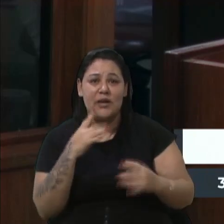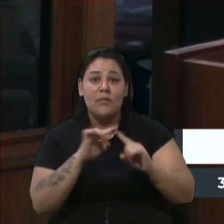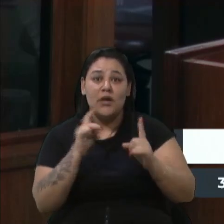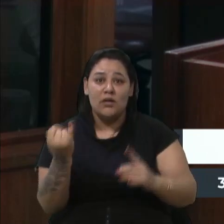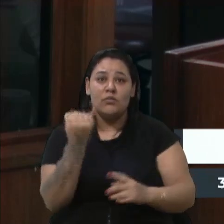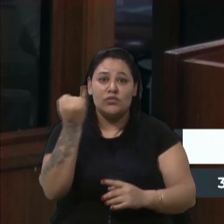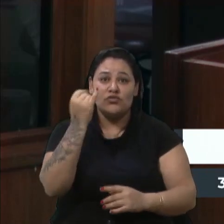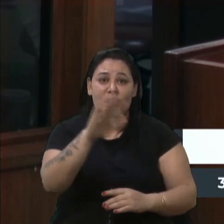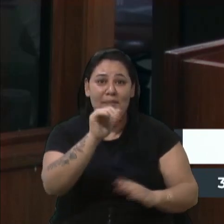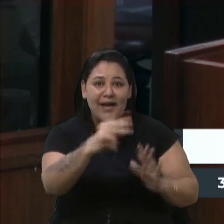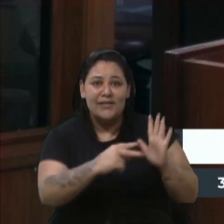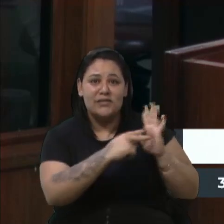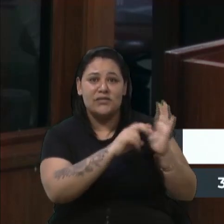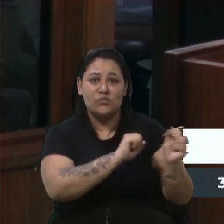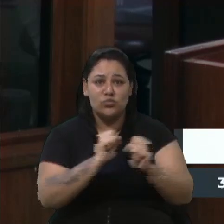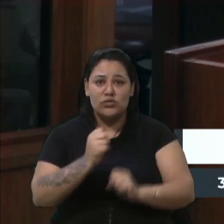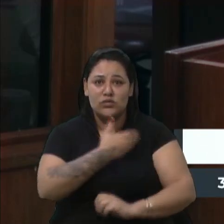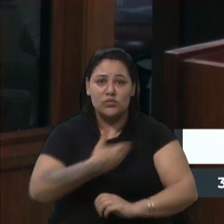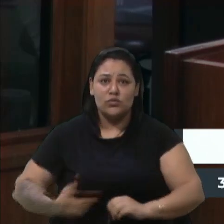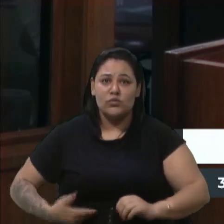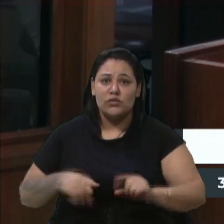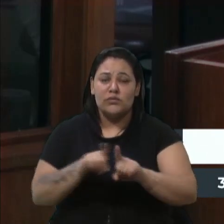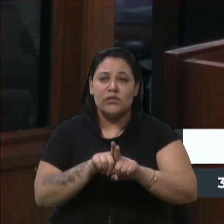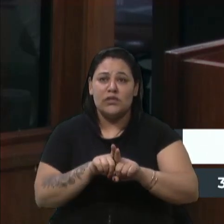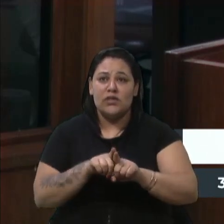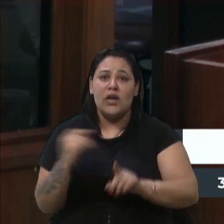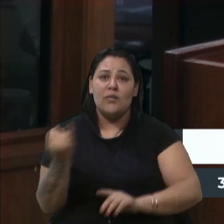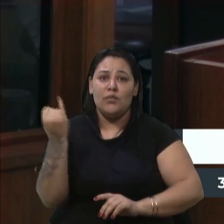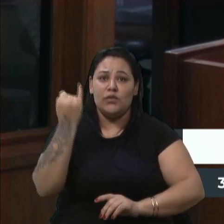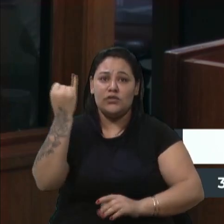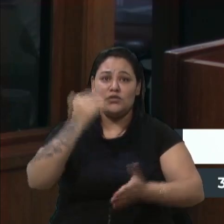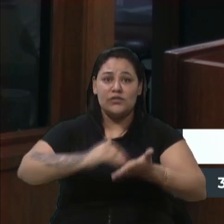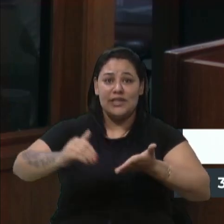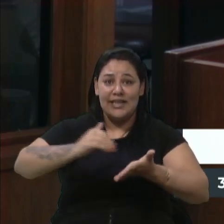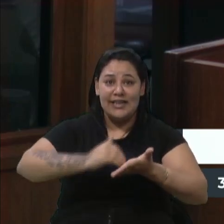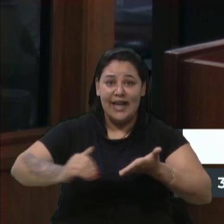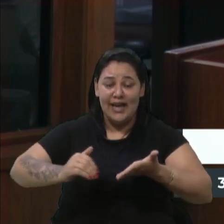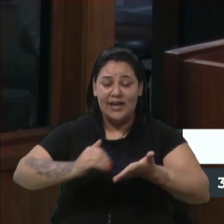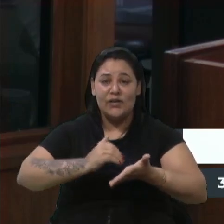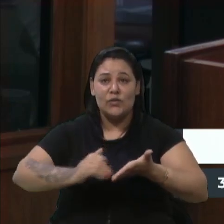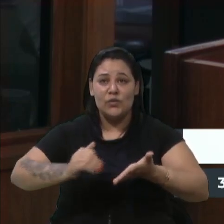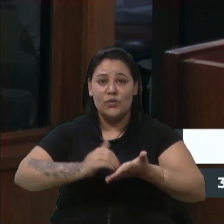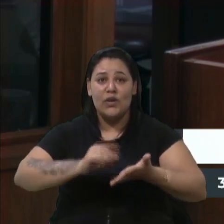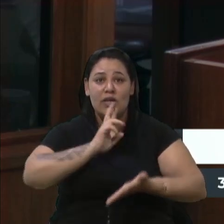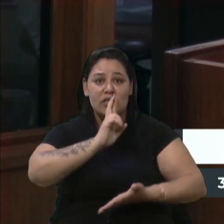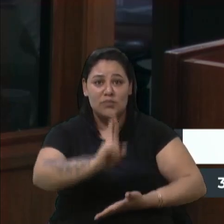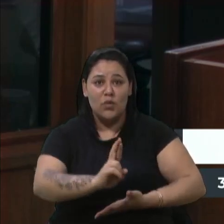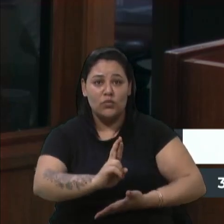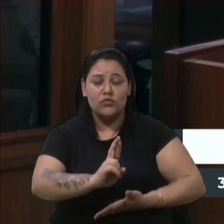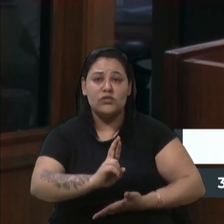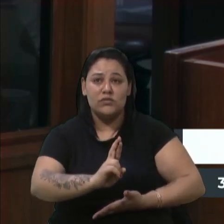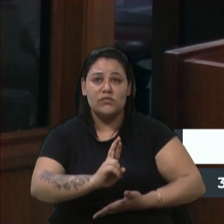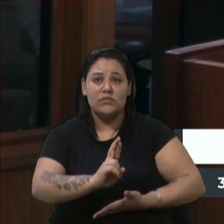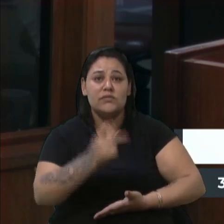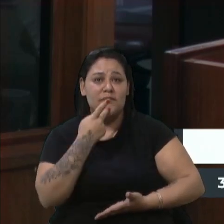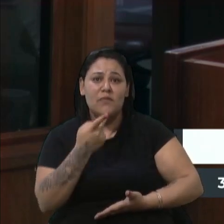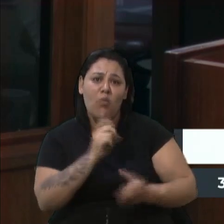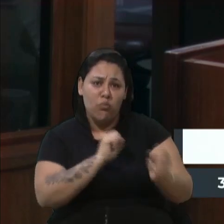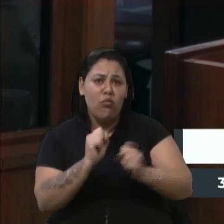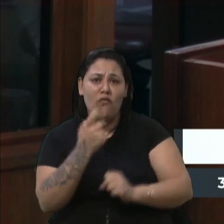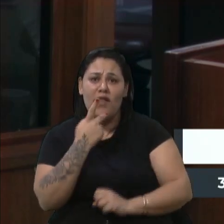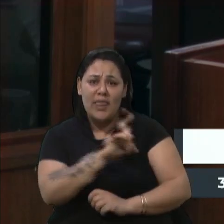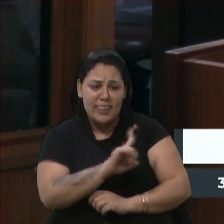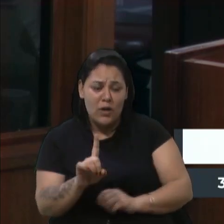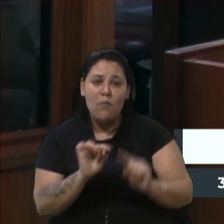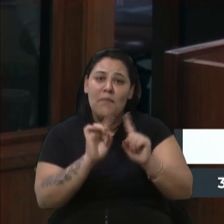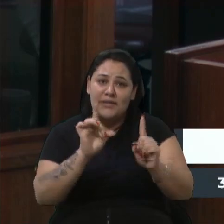poder público, é importante quando um secretário responde rapidamente, mesmo que não, mantenha esse contato com o